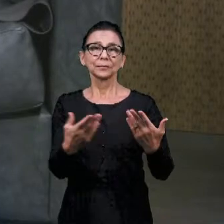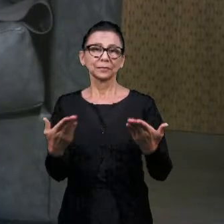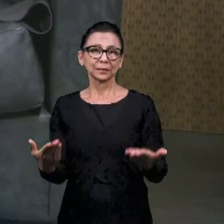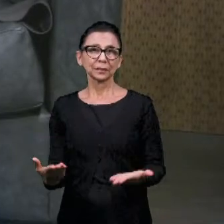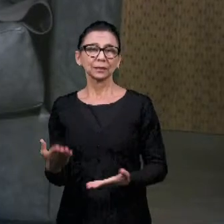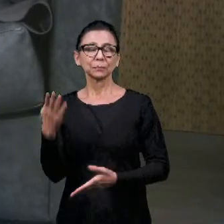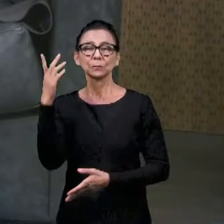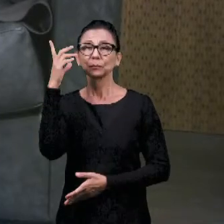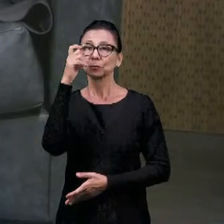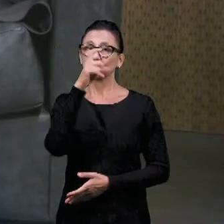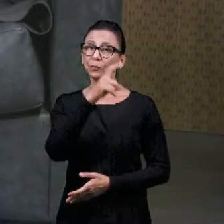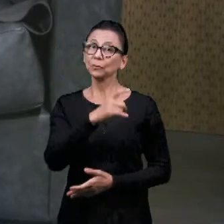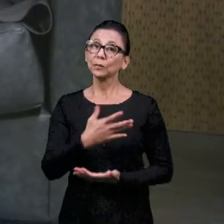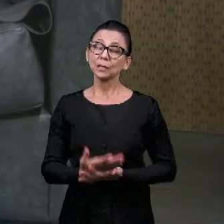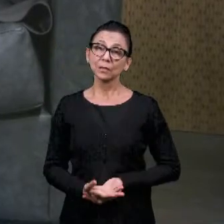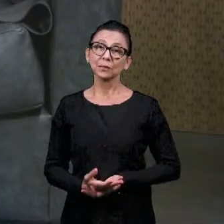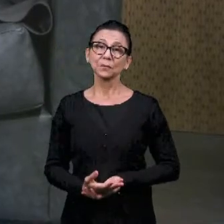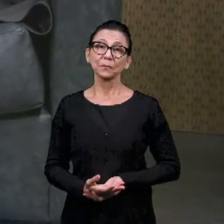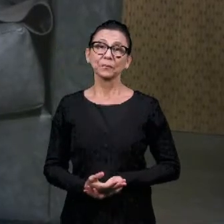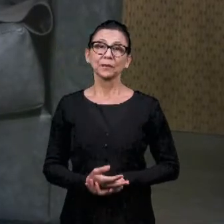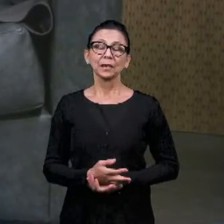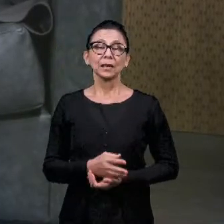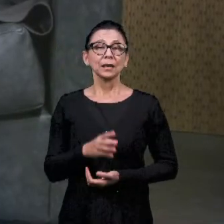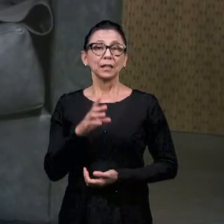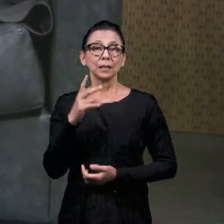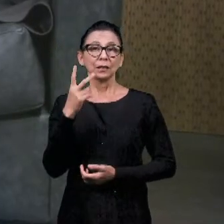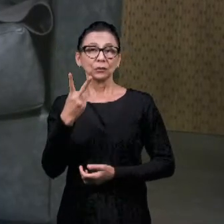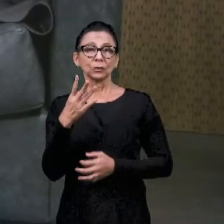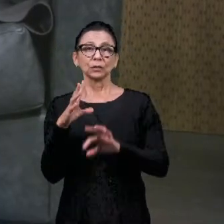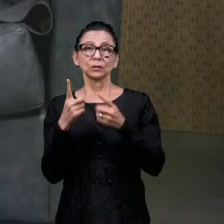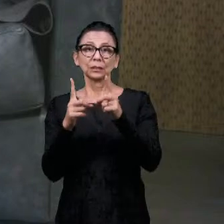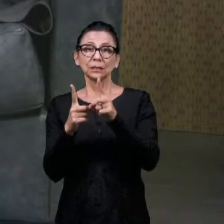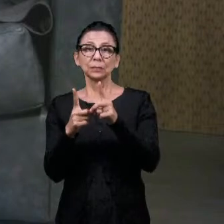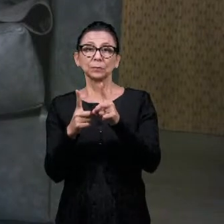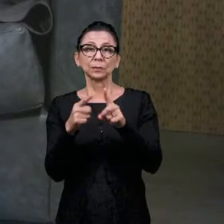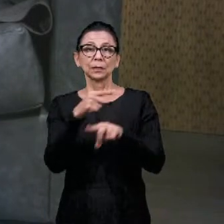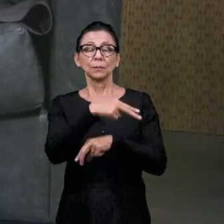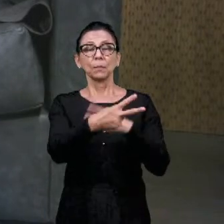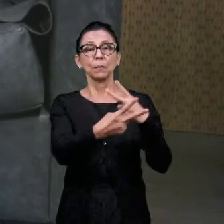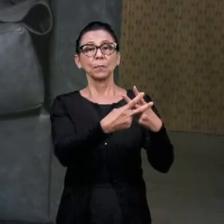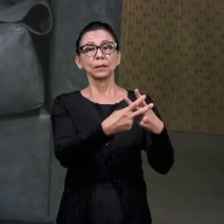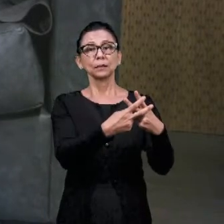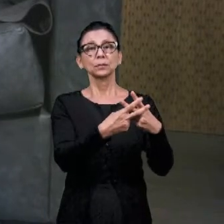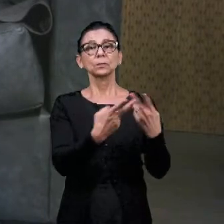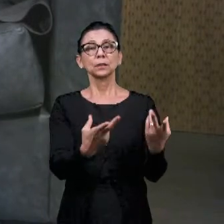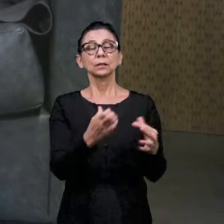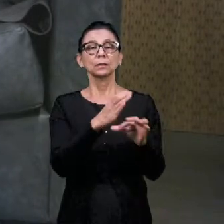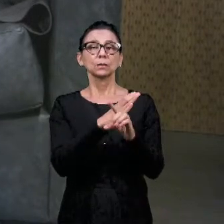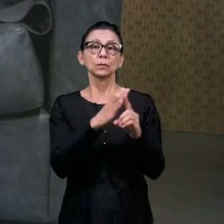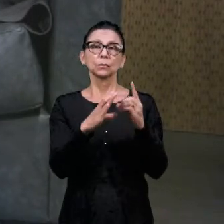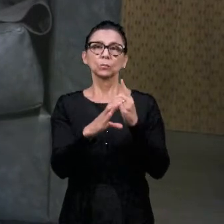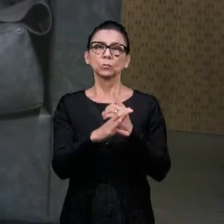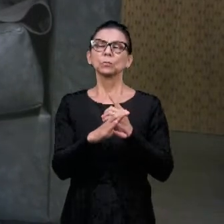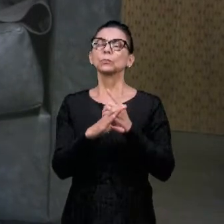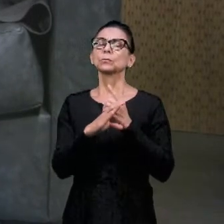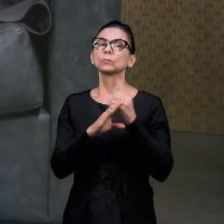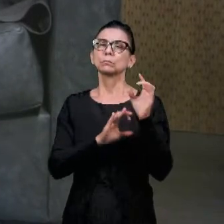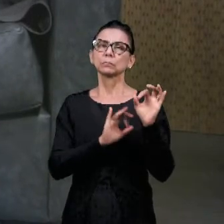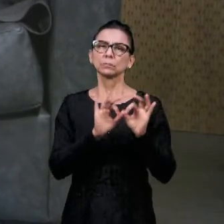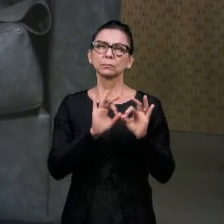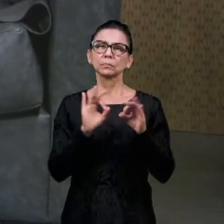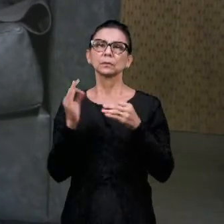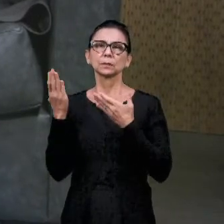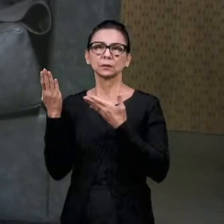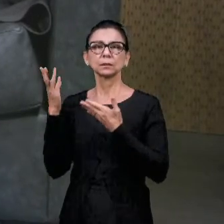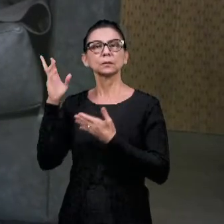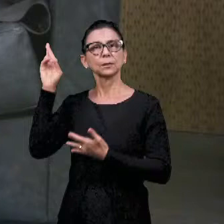fazendo o que nós vamos fazer daqui a pouco. Eles estavam cultuando. Cultuando o Senhor.